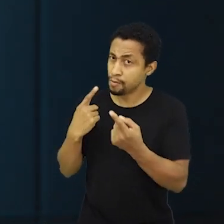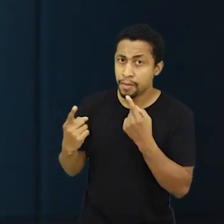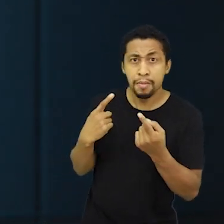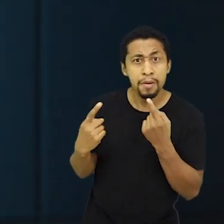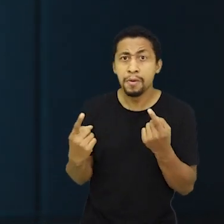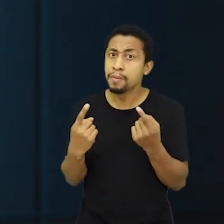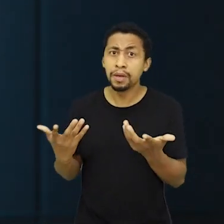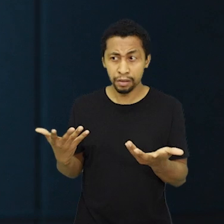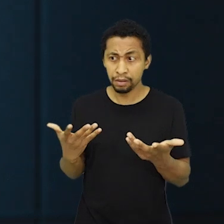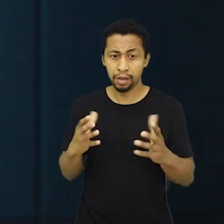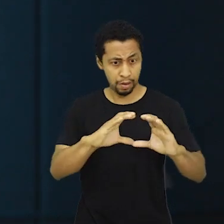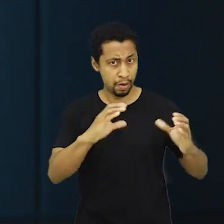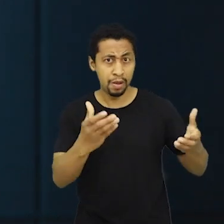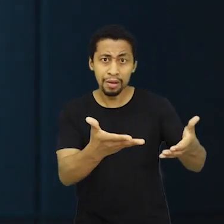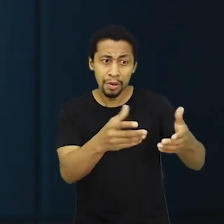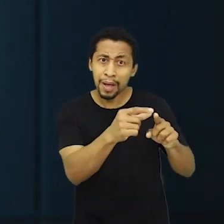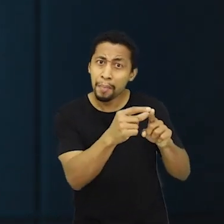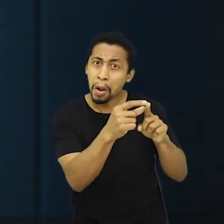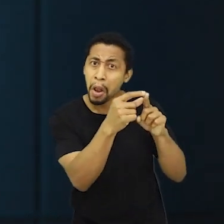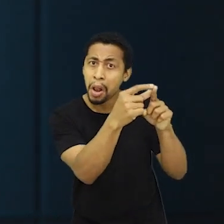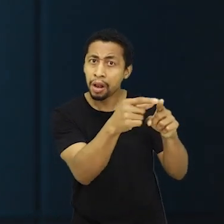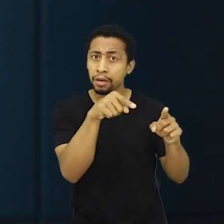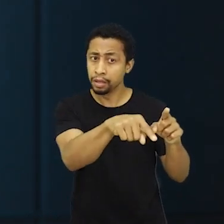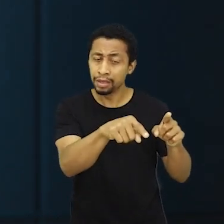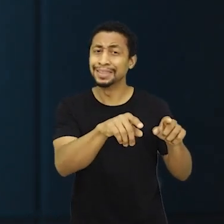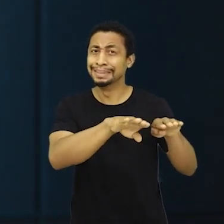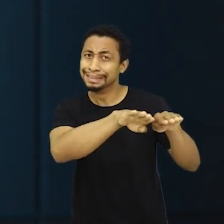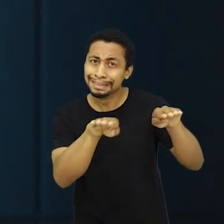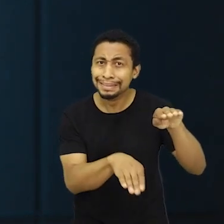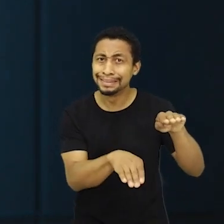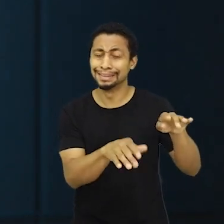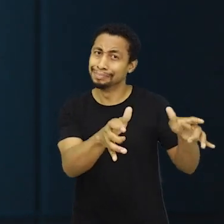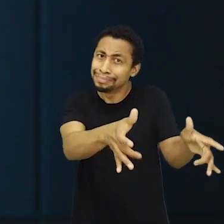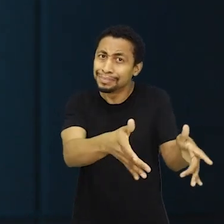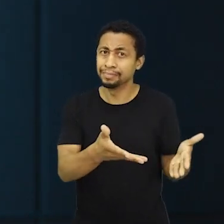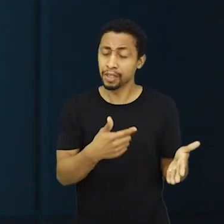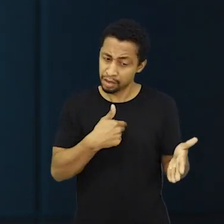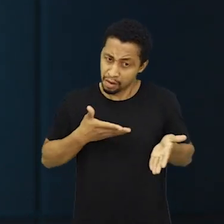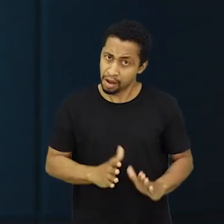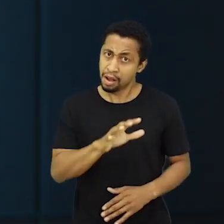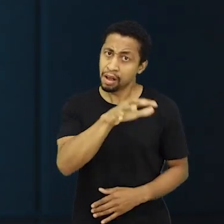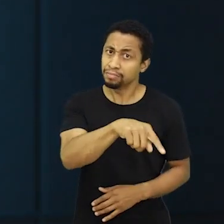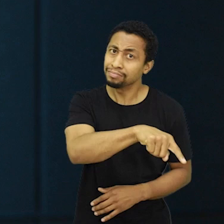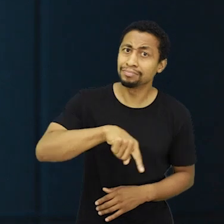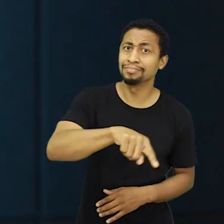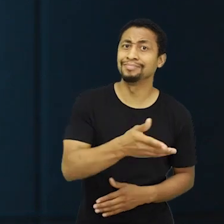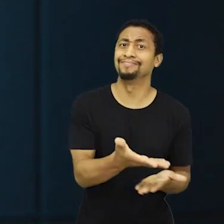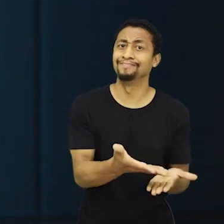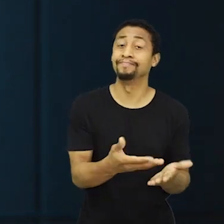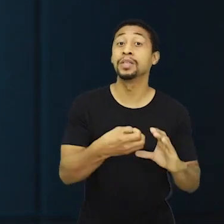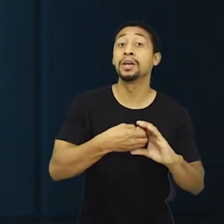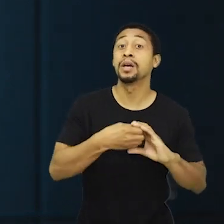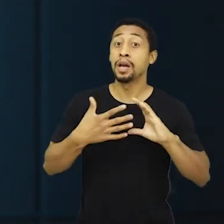com as comunidades periféricas, vulneráveis, que é de onde eu vim. Então isso foi muito uma característica, né? Os